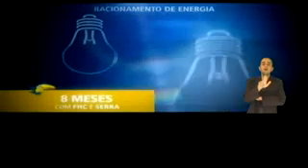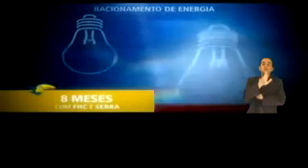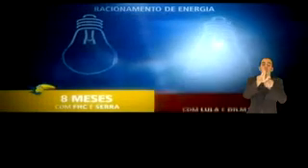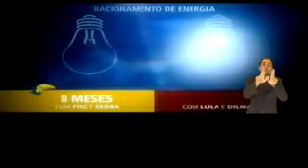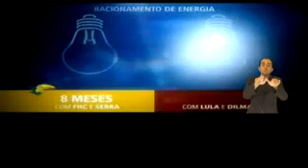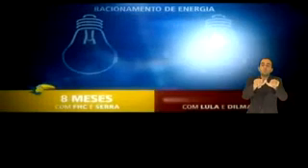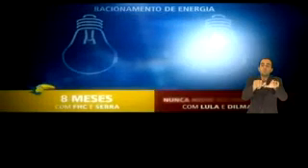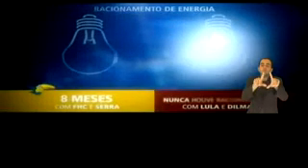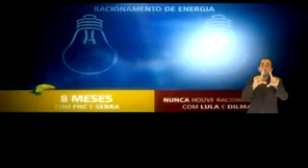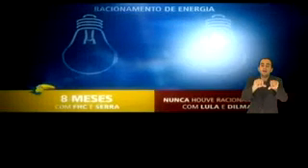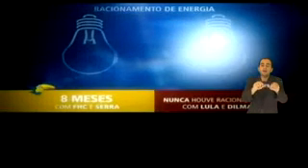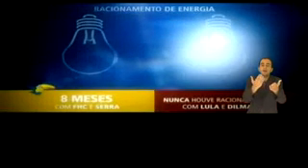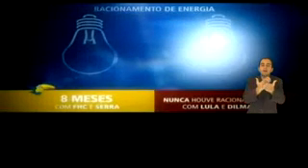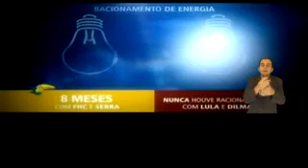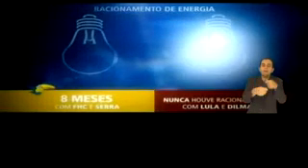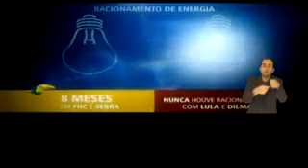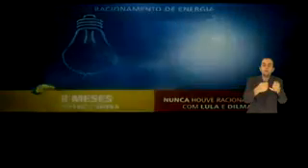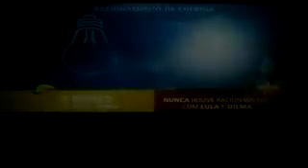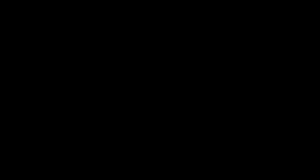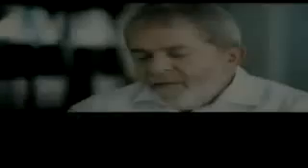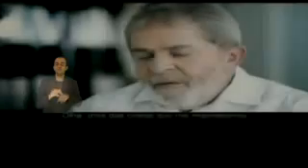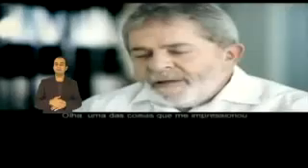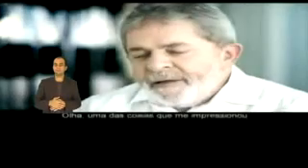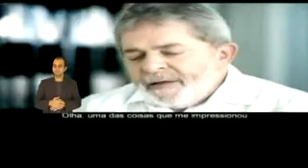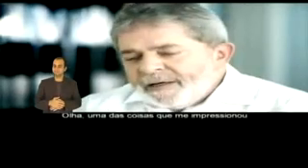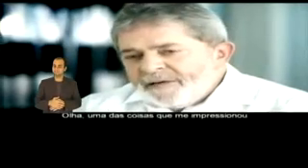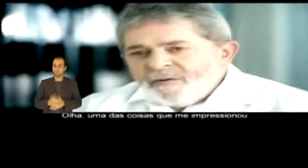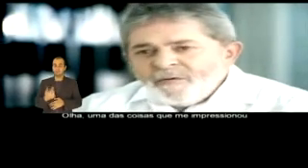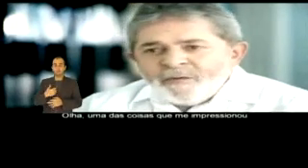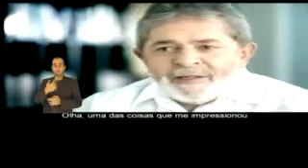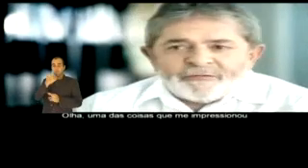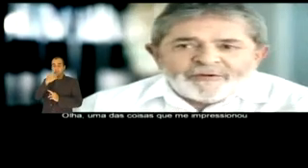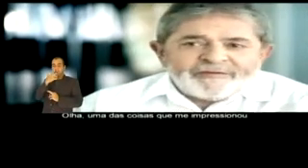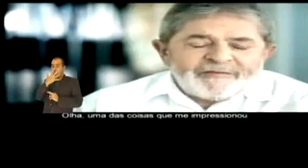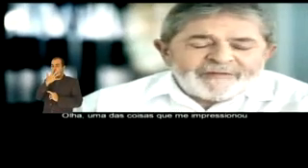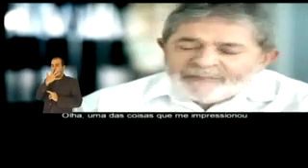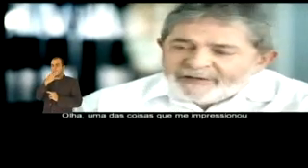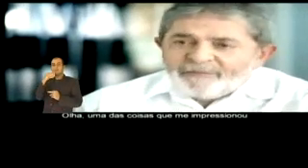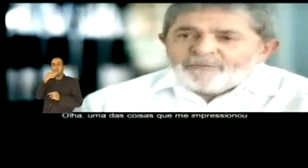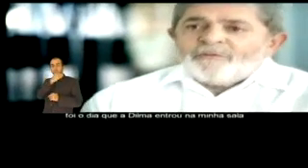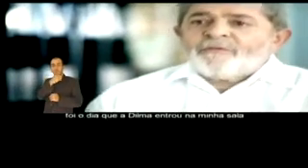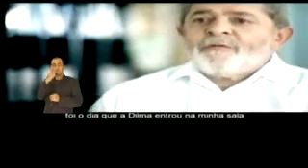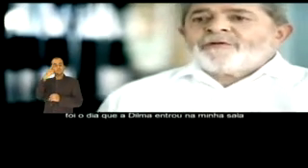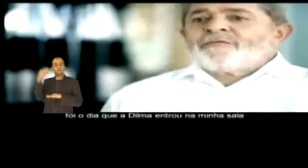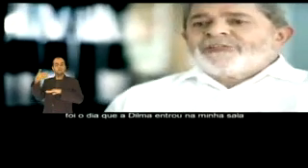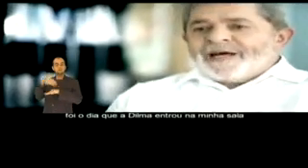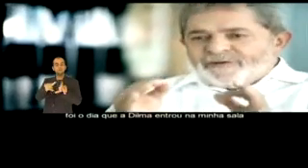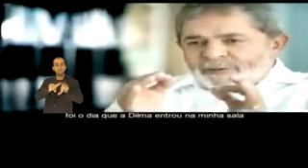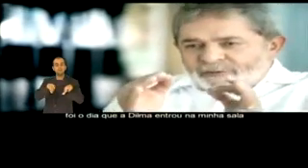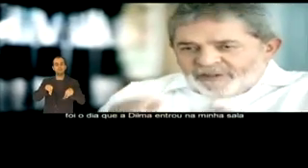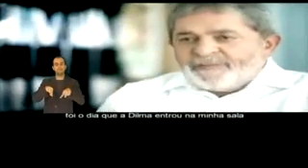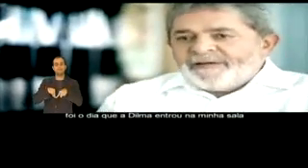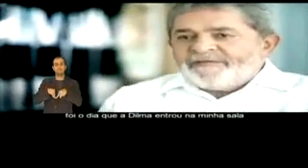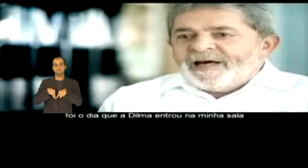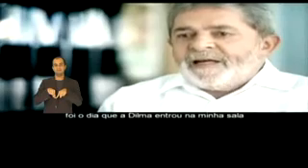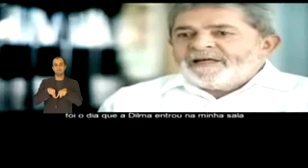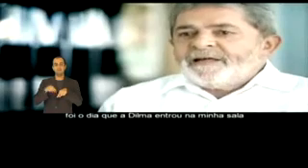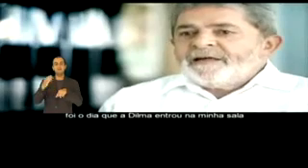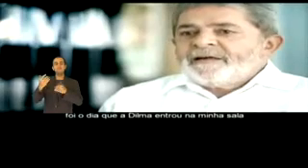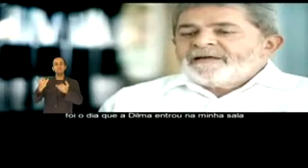Lula e Dilma, nunca houve racionamento. Olha, uma das coisas que me impressionou foi o dia que a Dilma entrou na